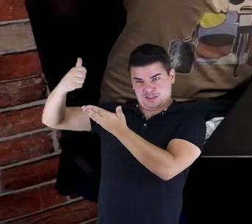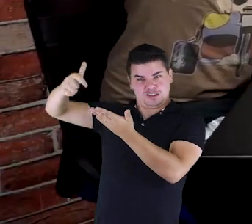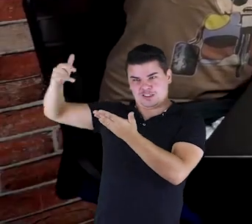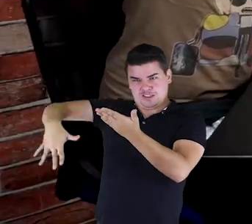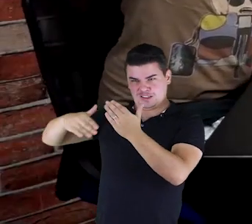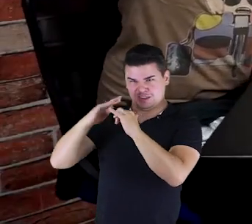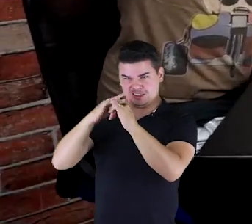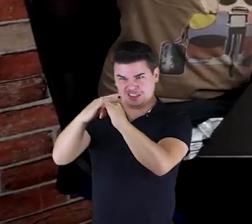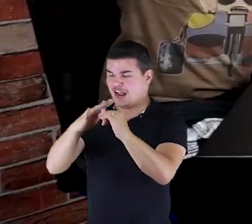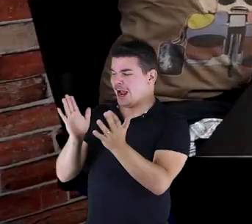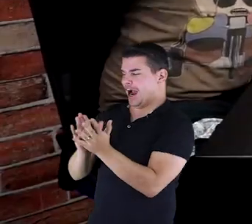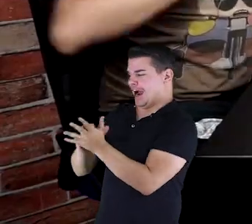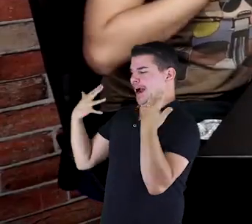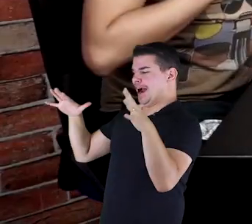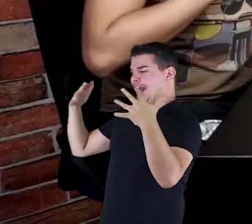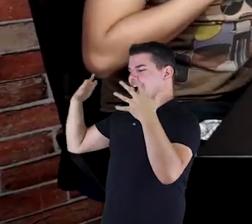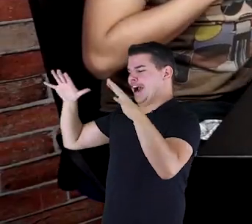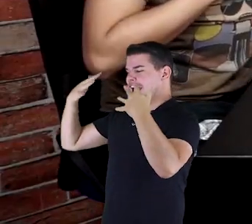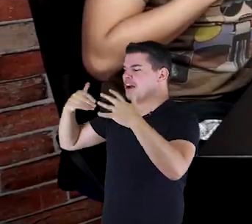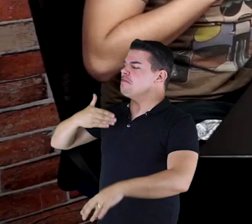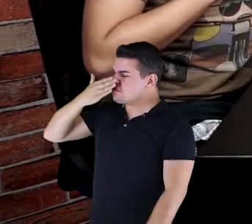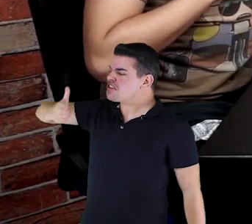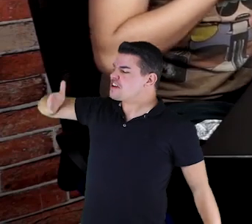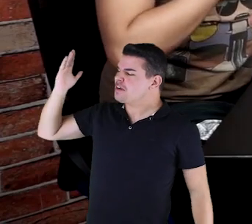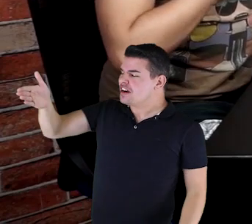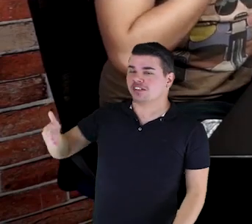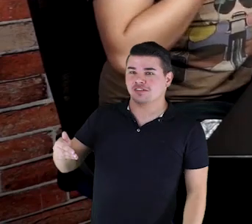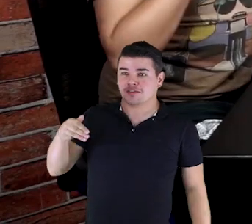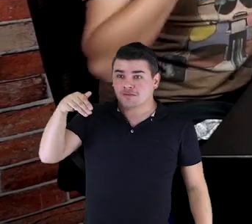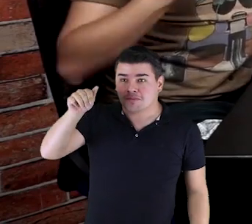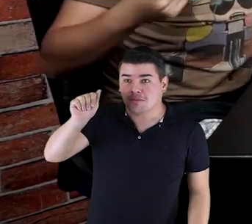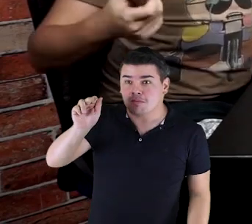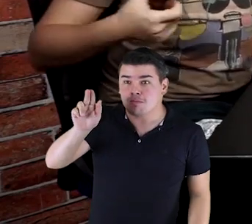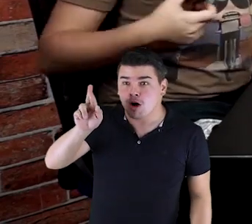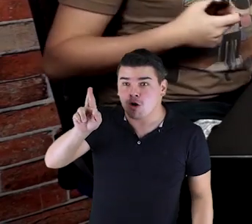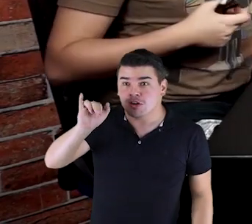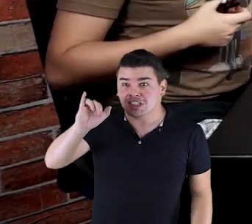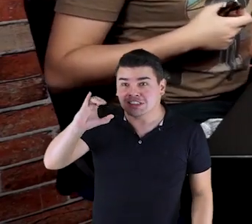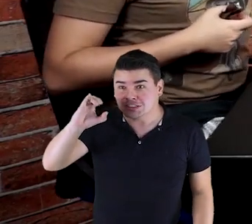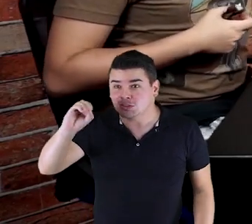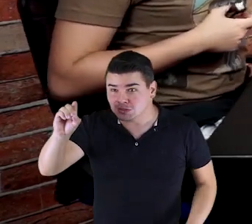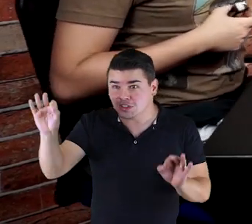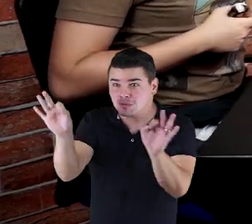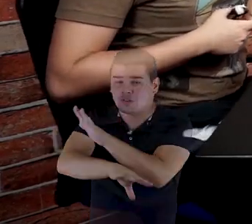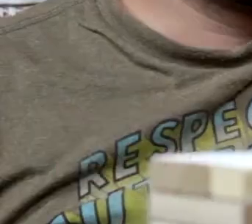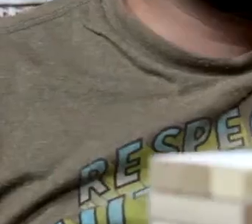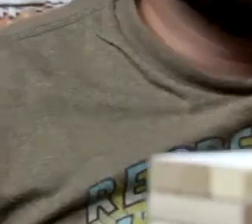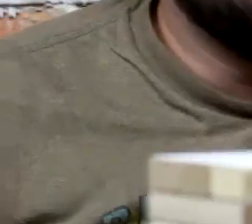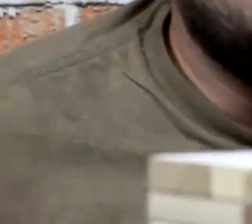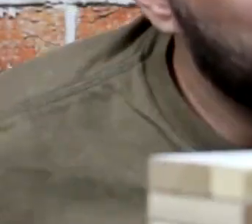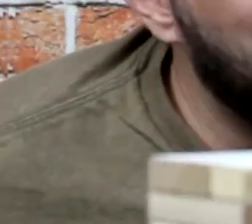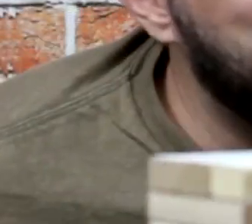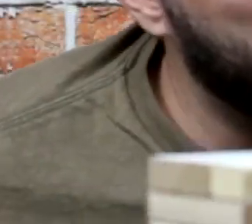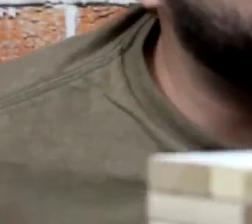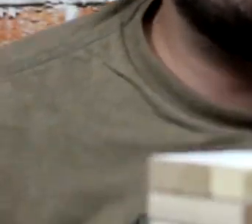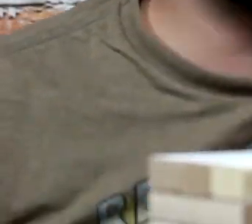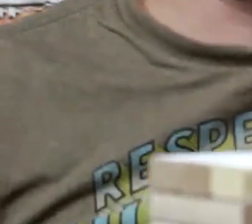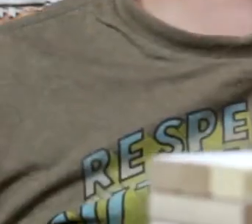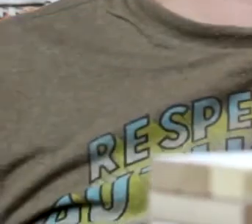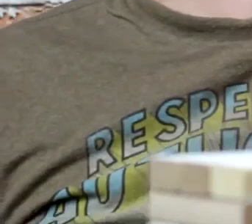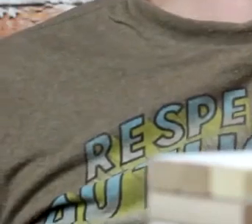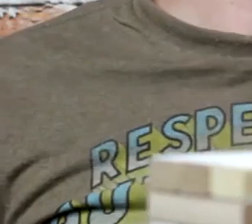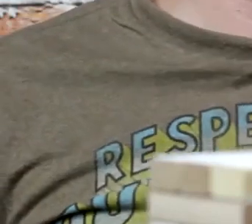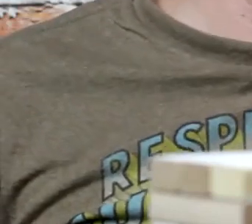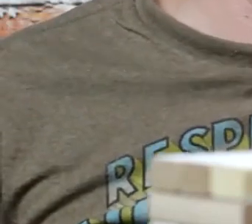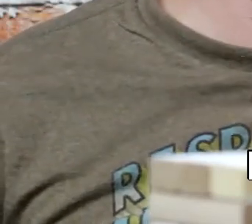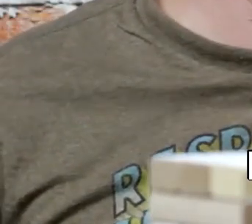e Cid estão sentados a uma pequena mesa frente a frente. Perto de cada um deles há um chinelo e no centro da mesa há uma torre de pequenos blocos de madeira. Você